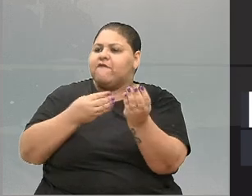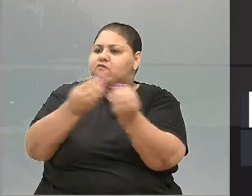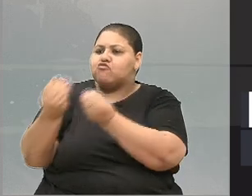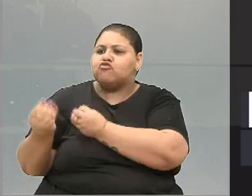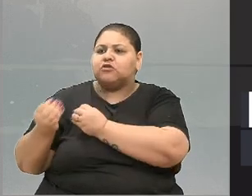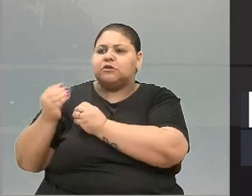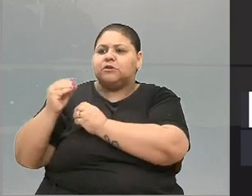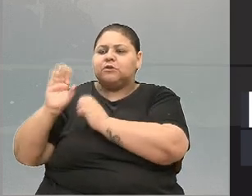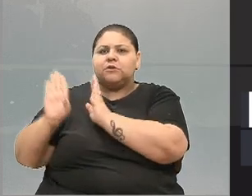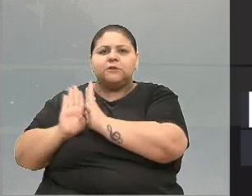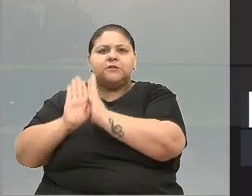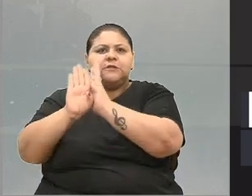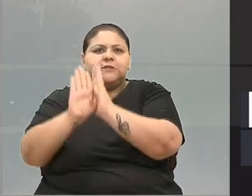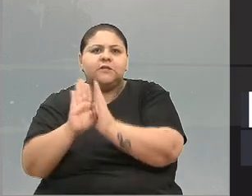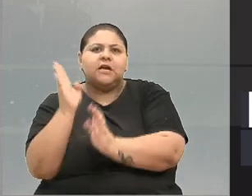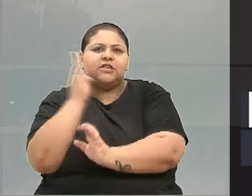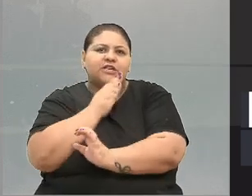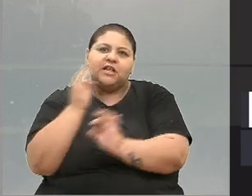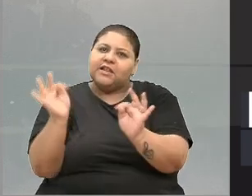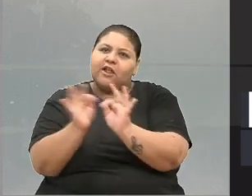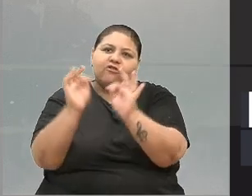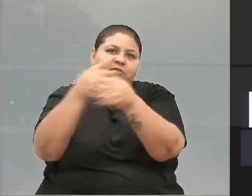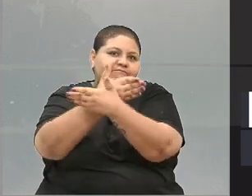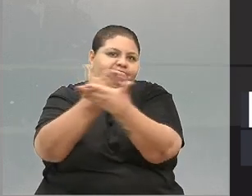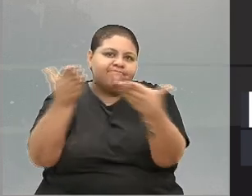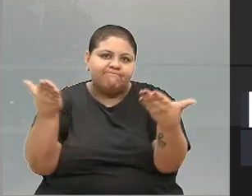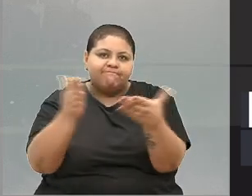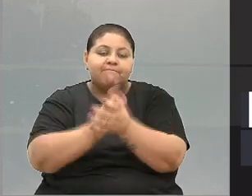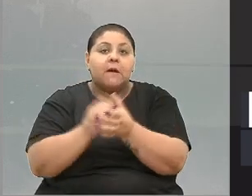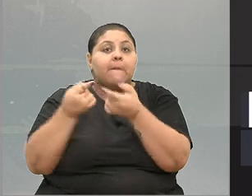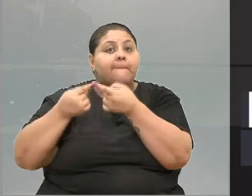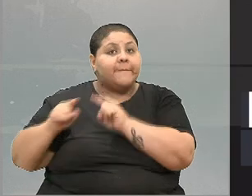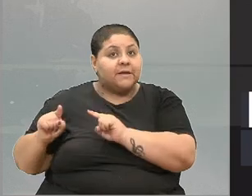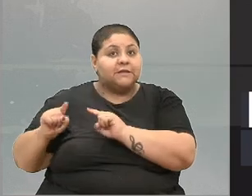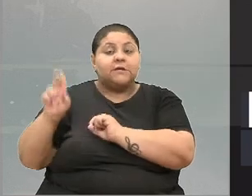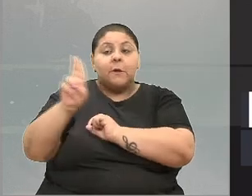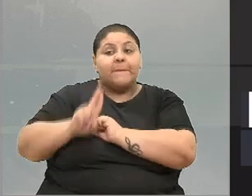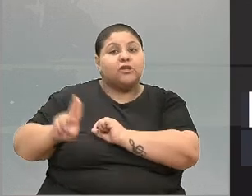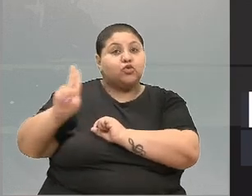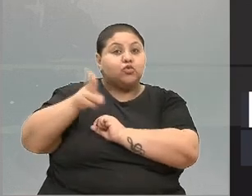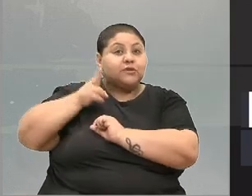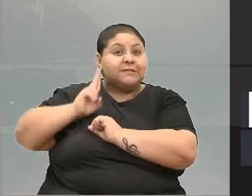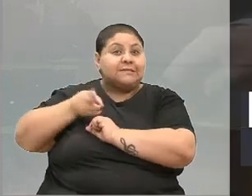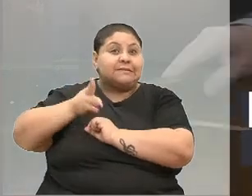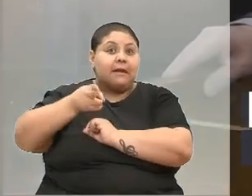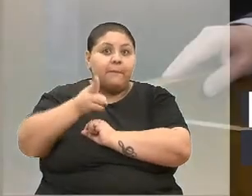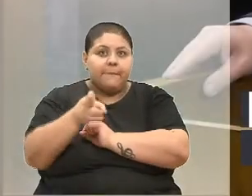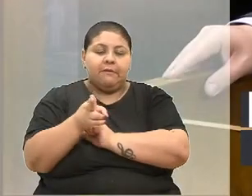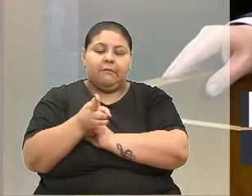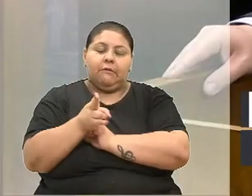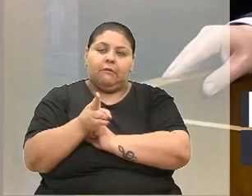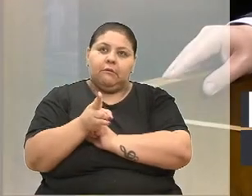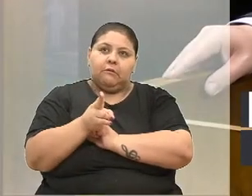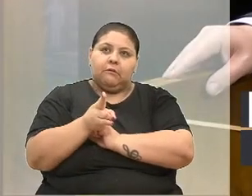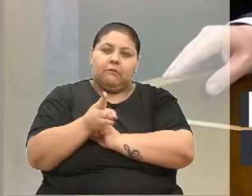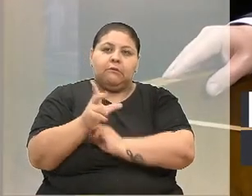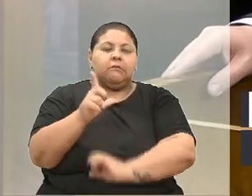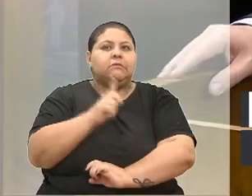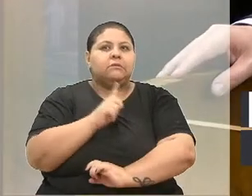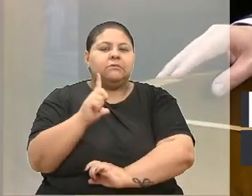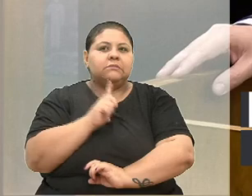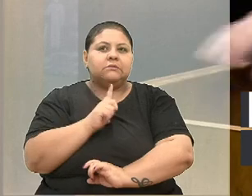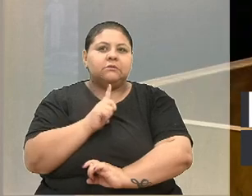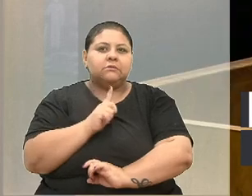agilidade, enfim, a tecnologia está aí. Contudo, o uso excessivo, vereador Cadório, ele